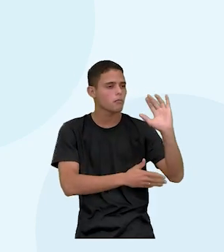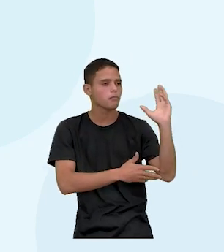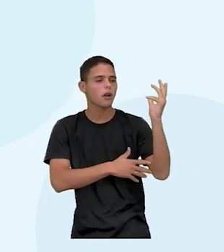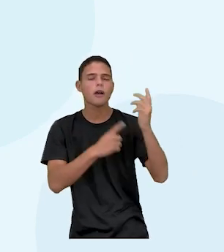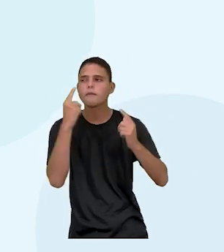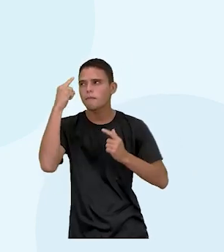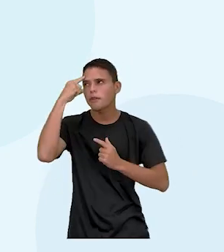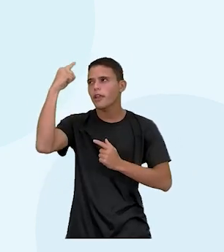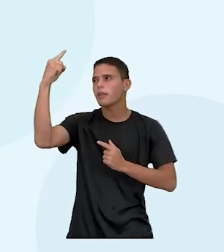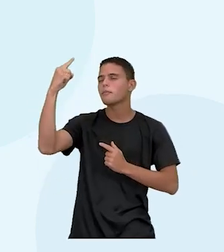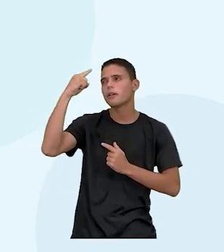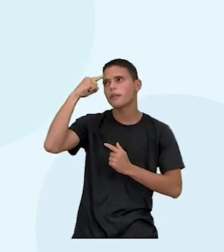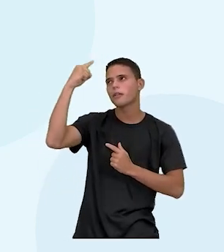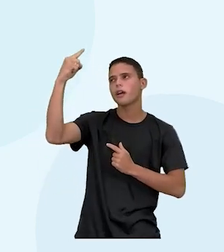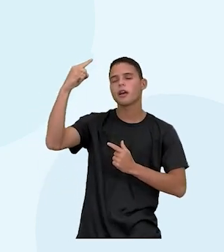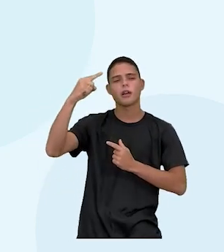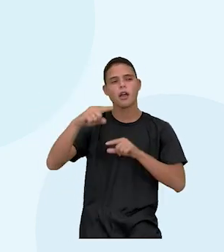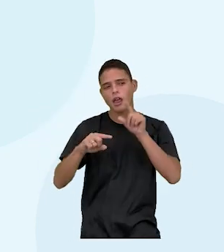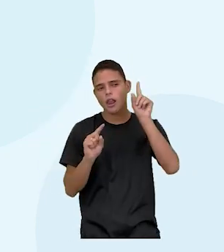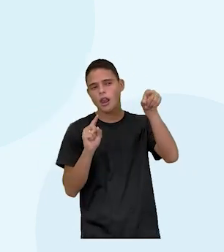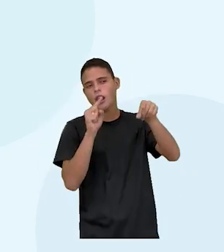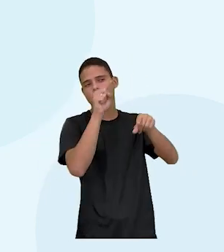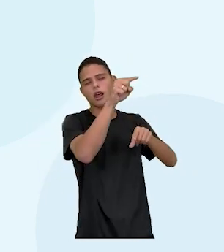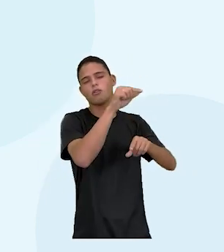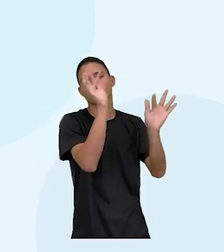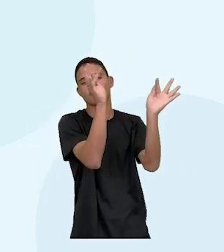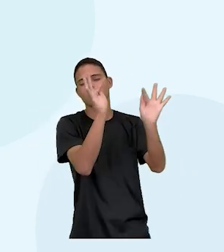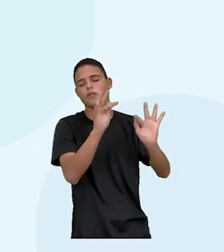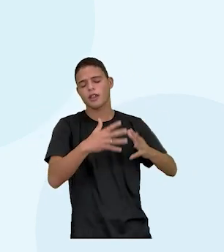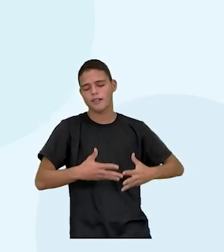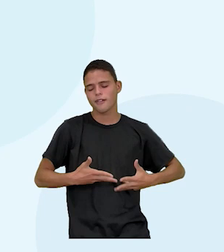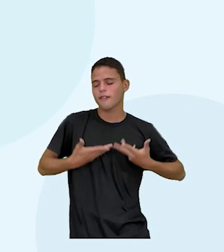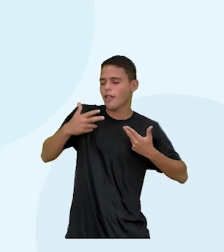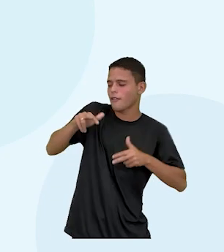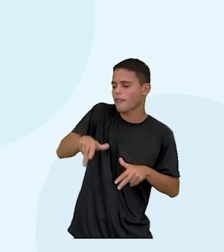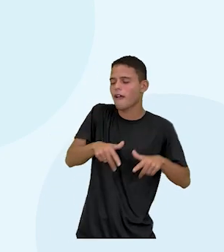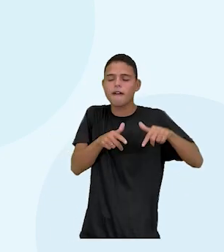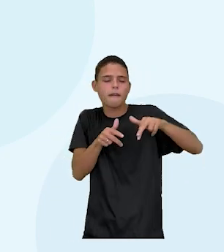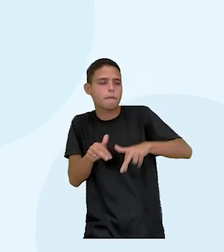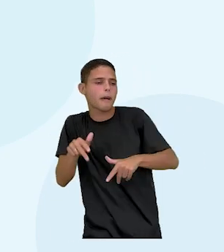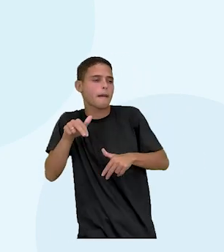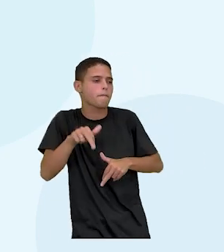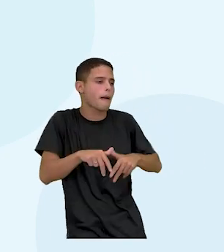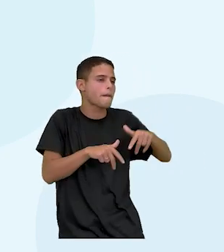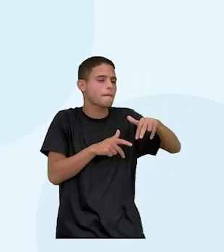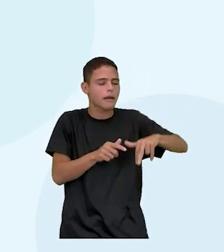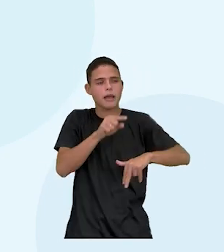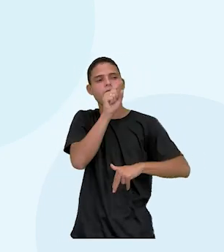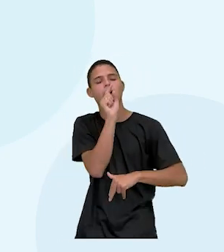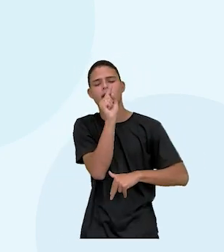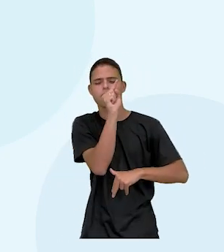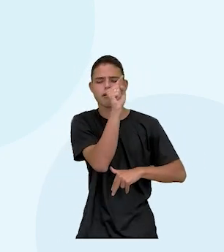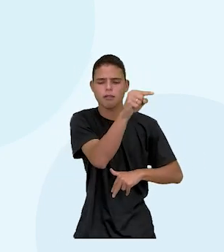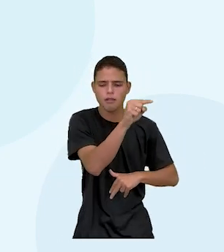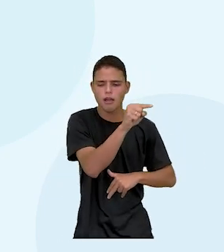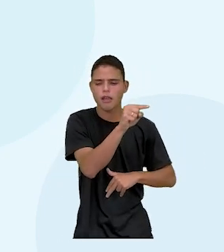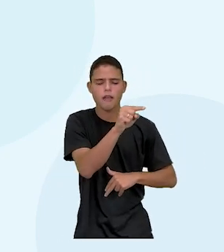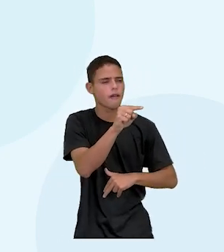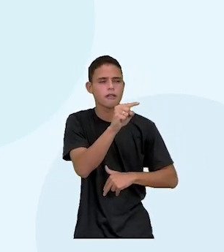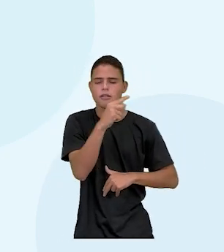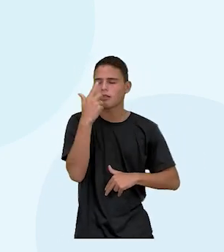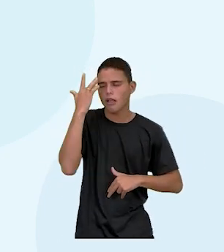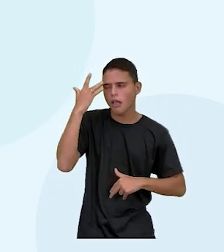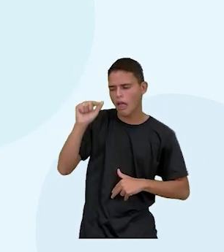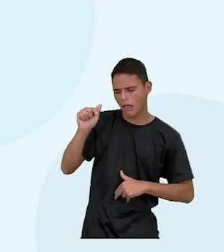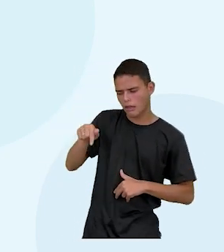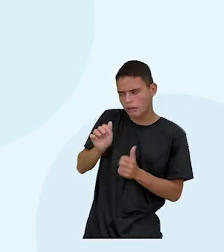de pensar. Lá todos vivem felizes, todos dançam no terreiro. A gente lá não se vende como aqui